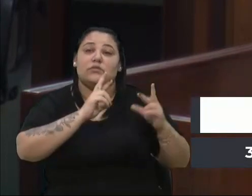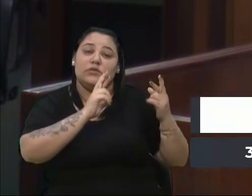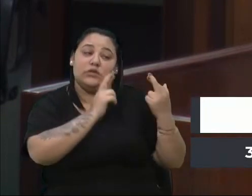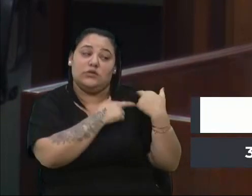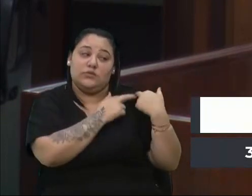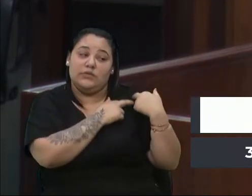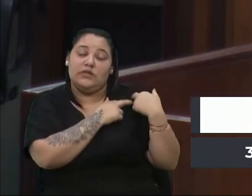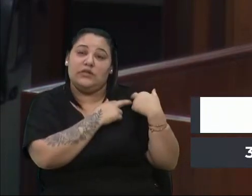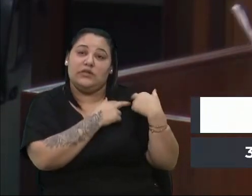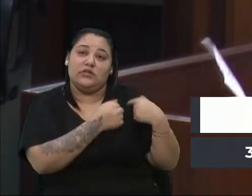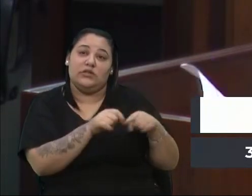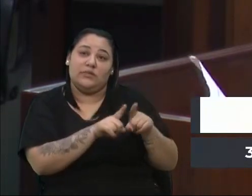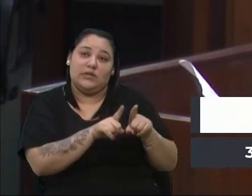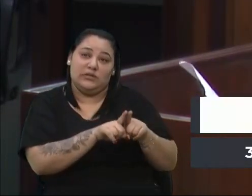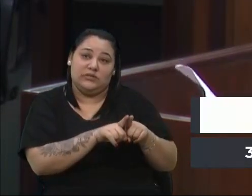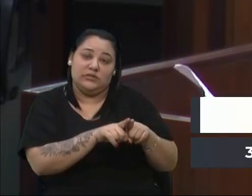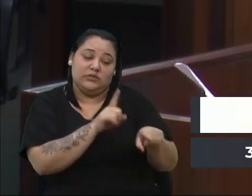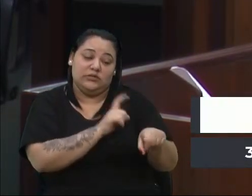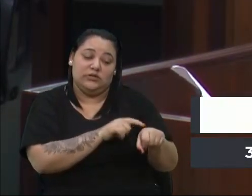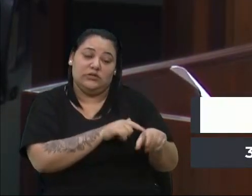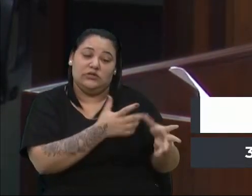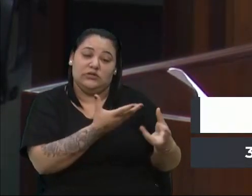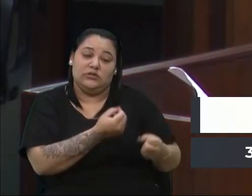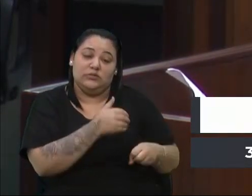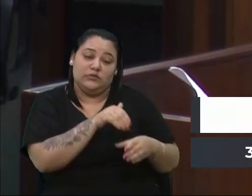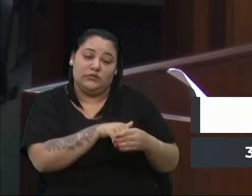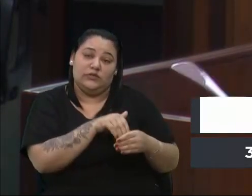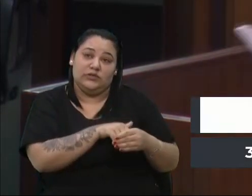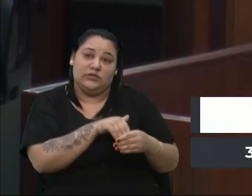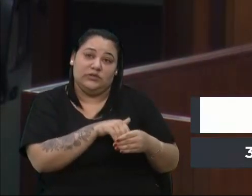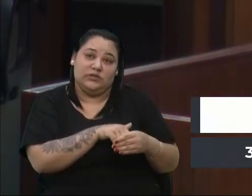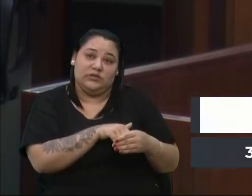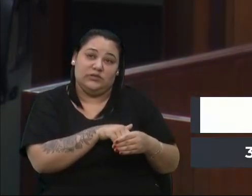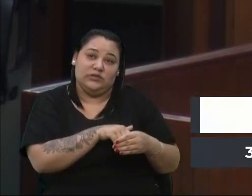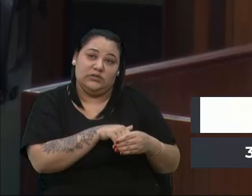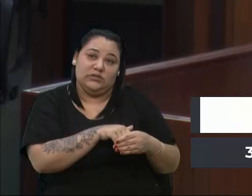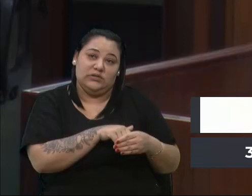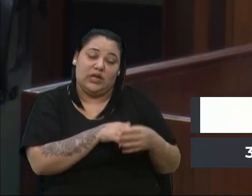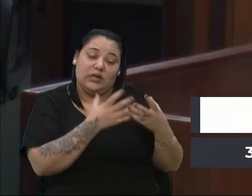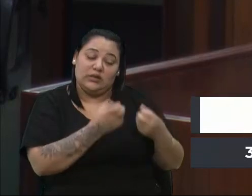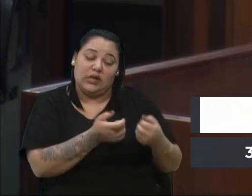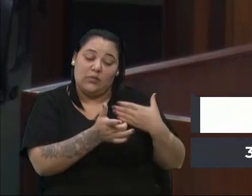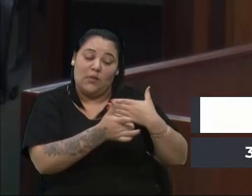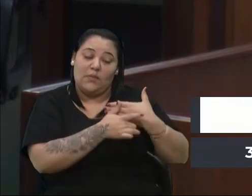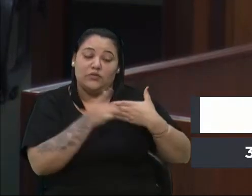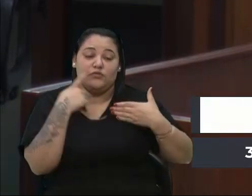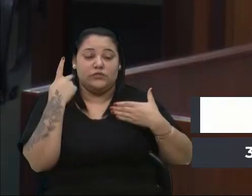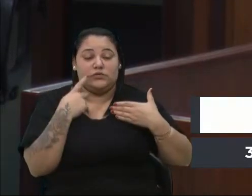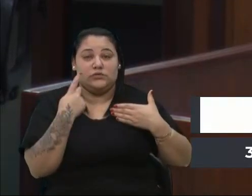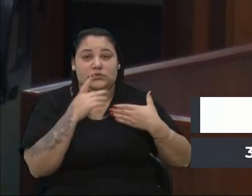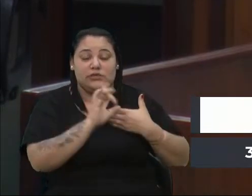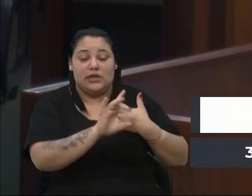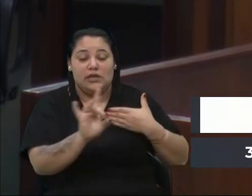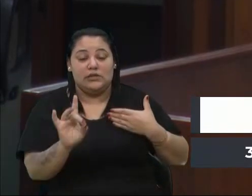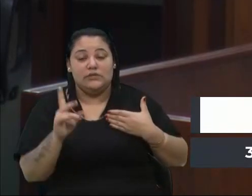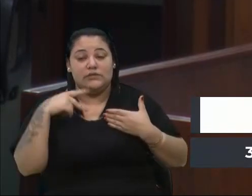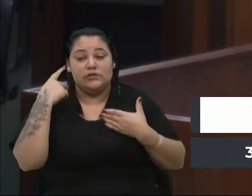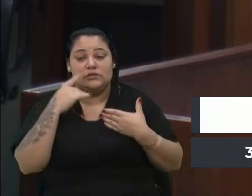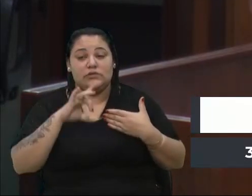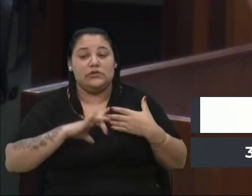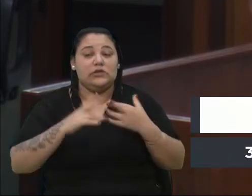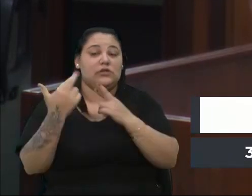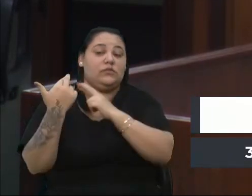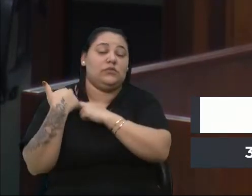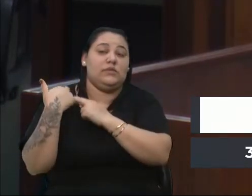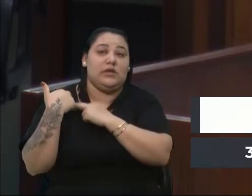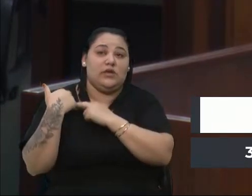hora que nós recebemos a nossa votação e vamos ser vereador, cada vereador tem a sua responsabilidade de